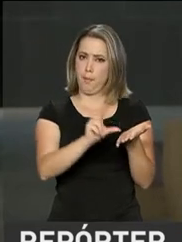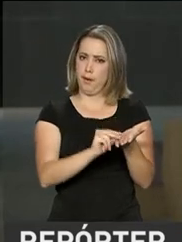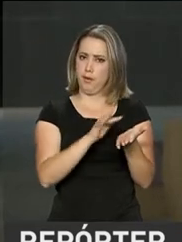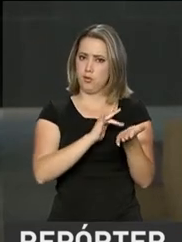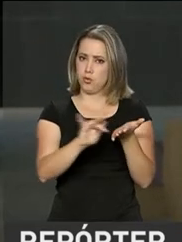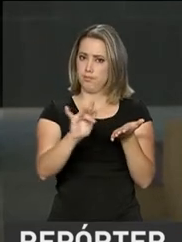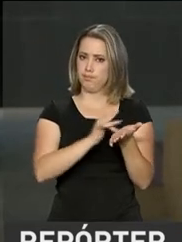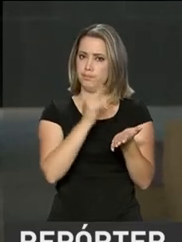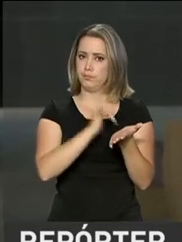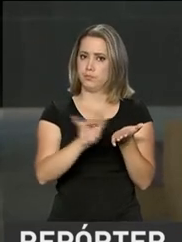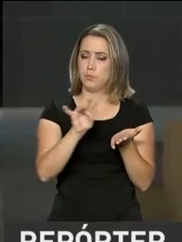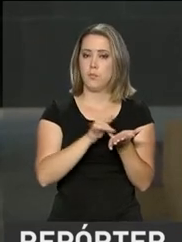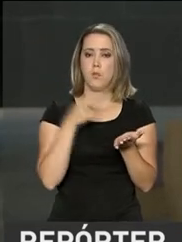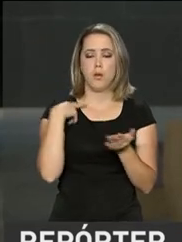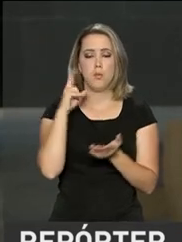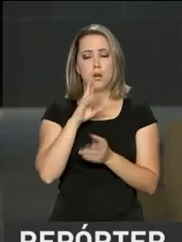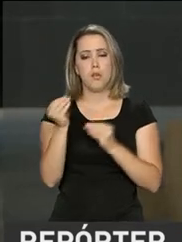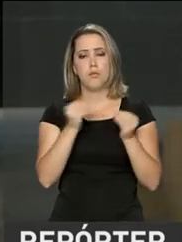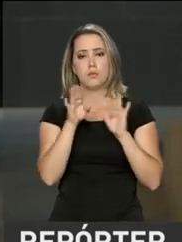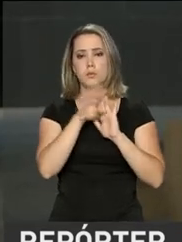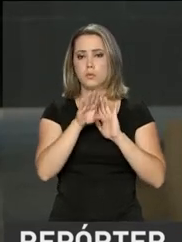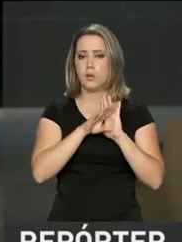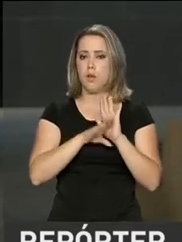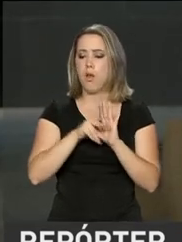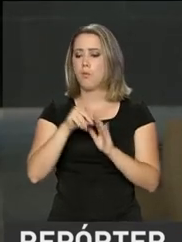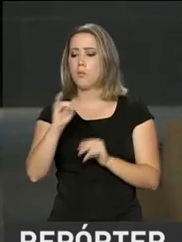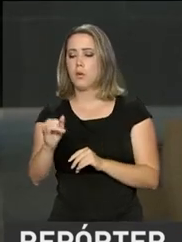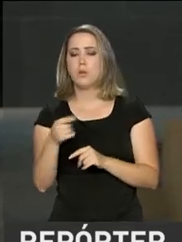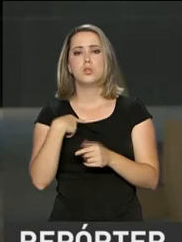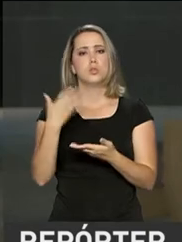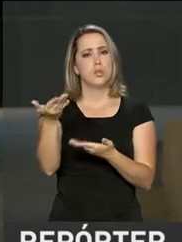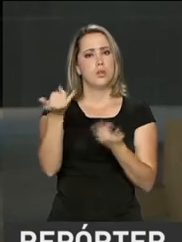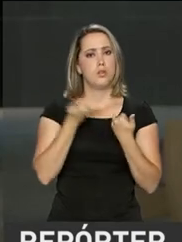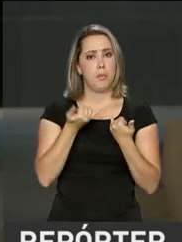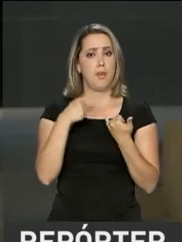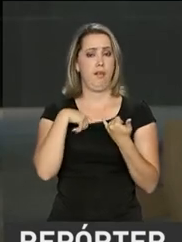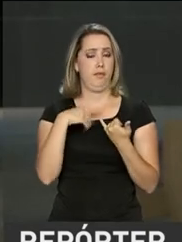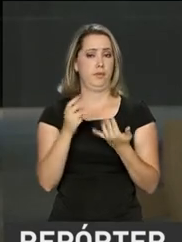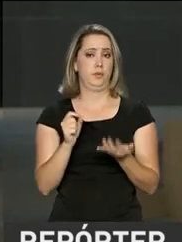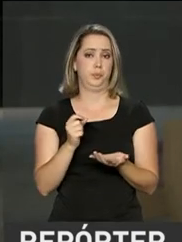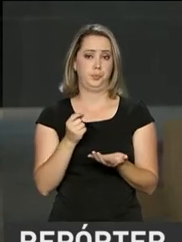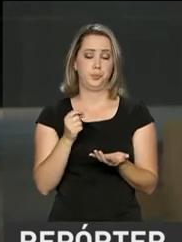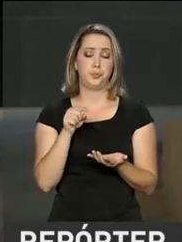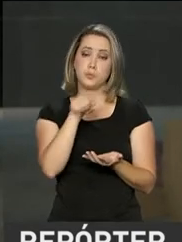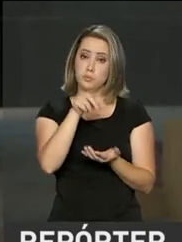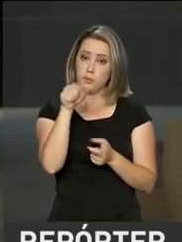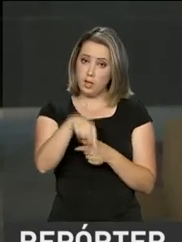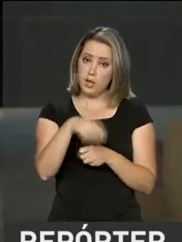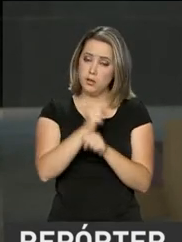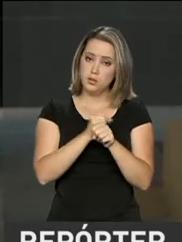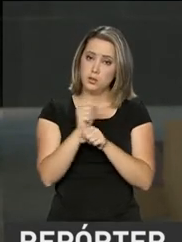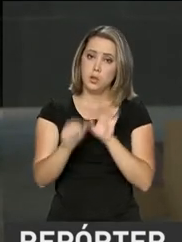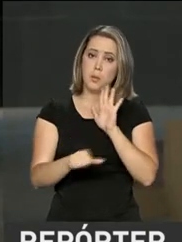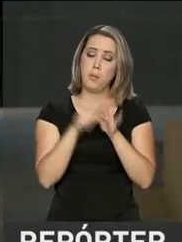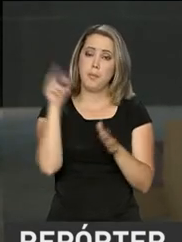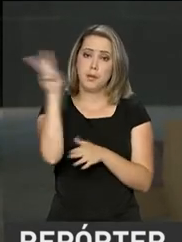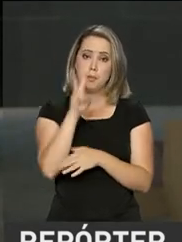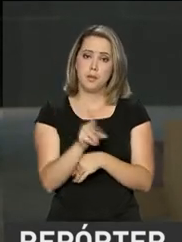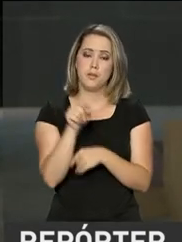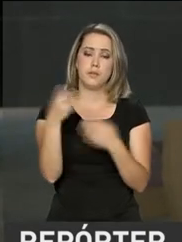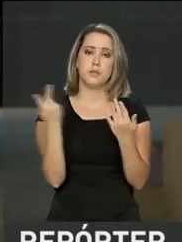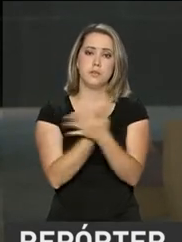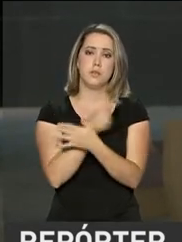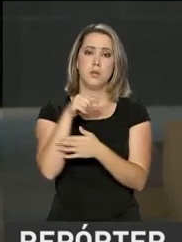no celular para acompanhar o cronograma das provas e receber alertas. Neste ano, pela primeira vez, as provas